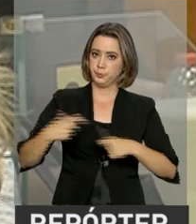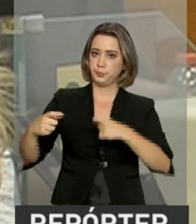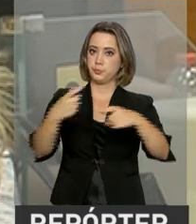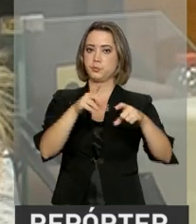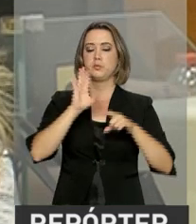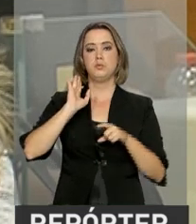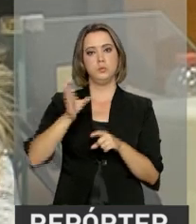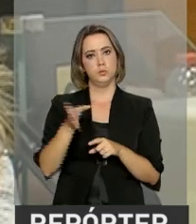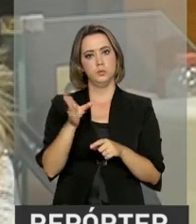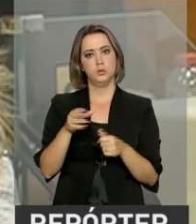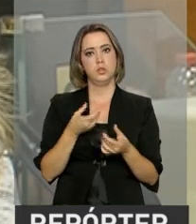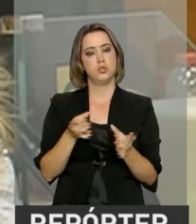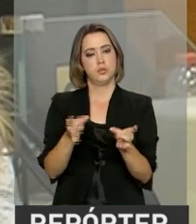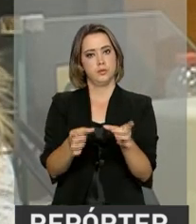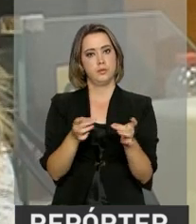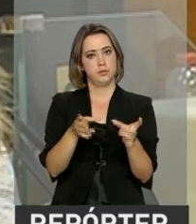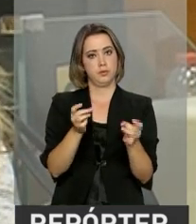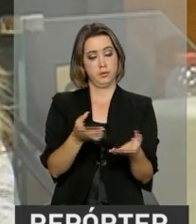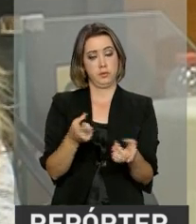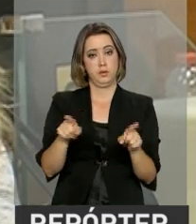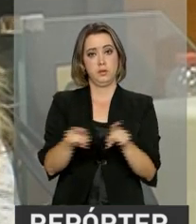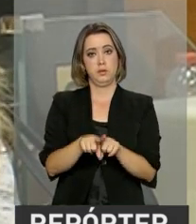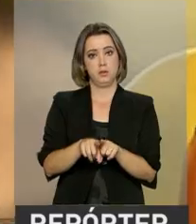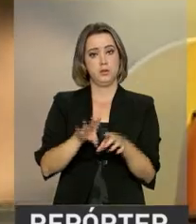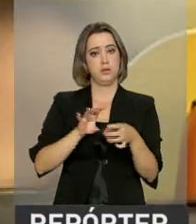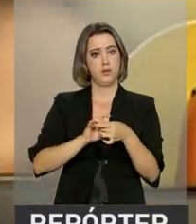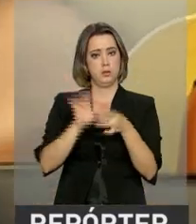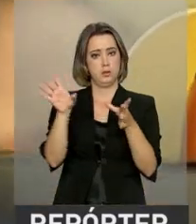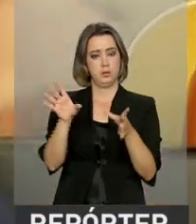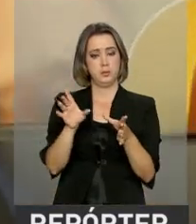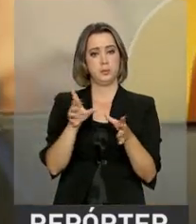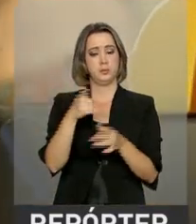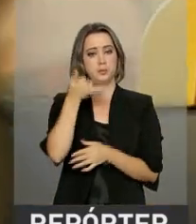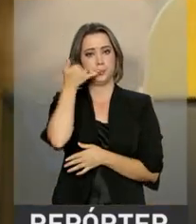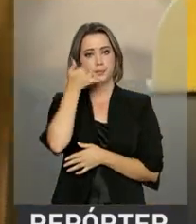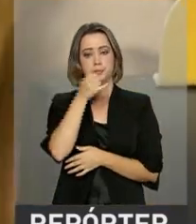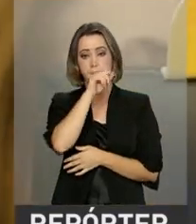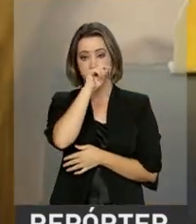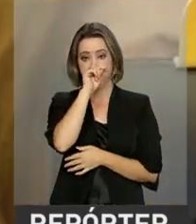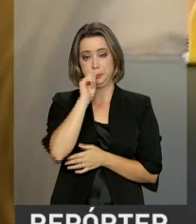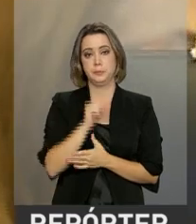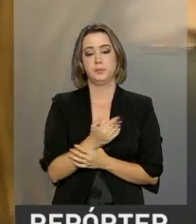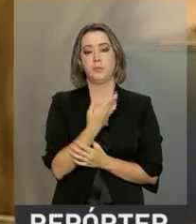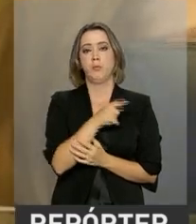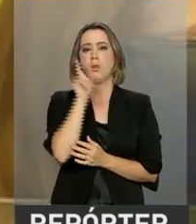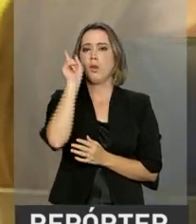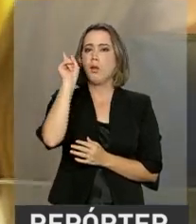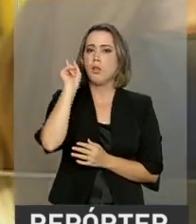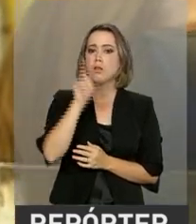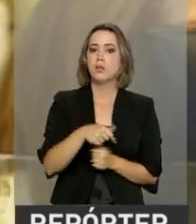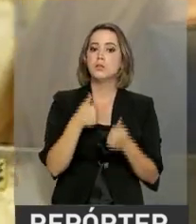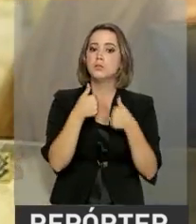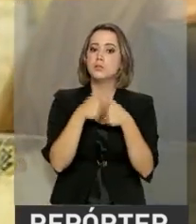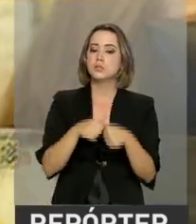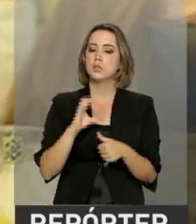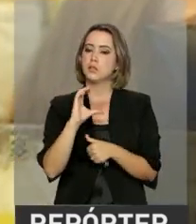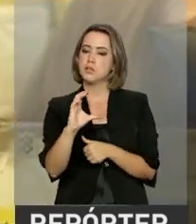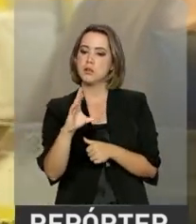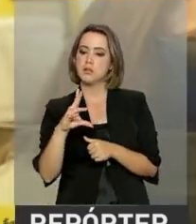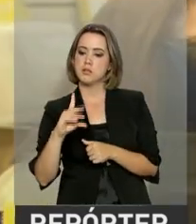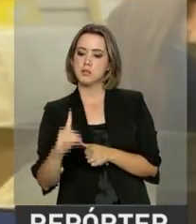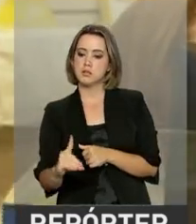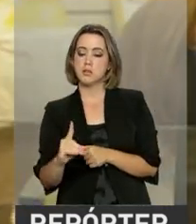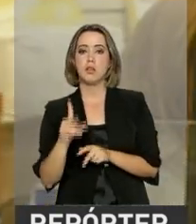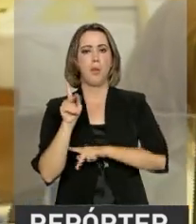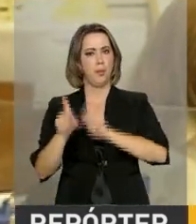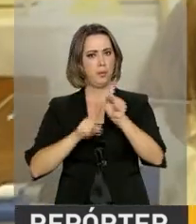Paulo também vão vender o chip e habilitar o serviço o público alvo do serviço Correios celular está nas classes c d